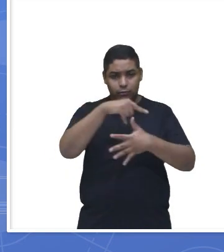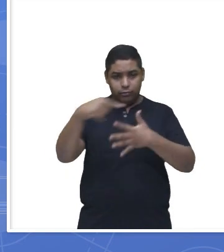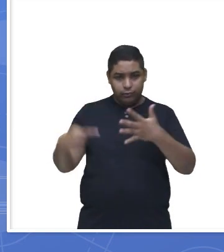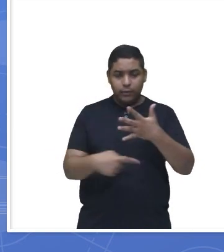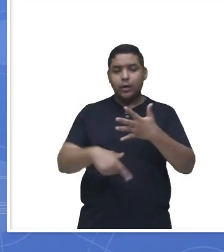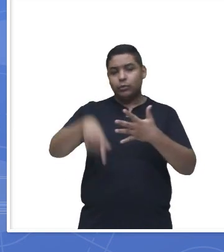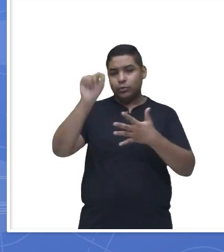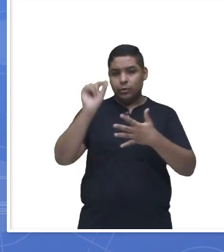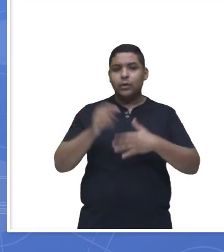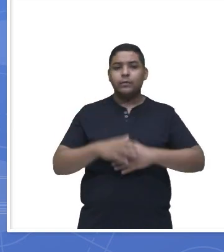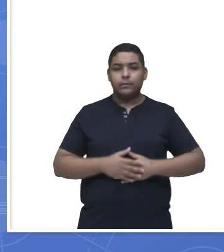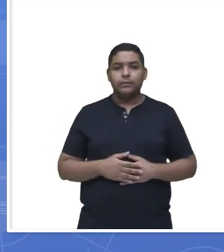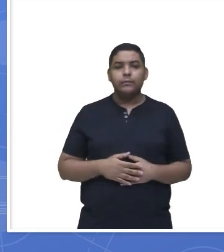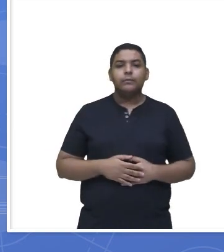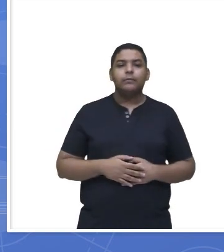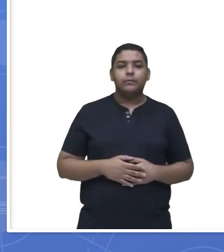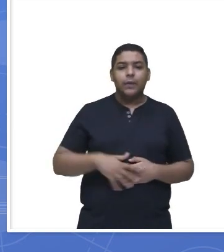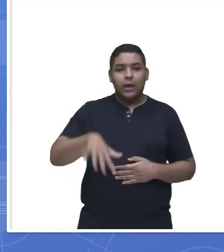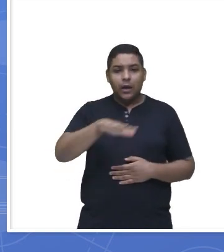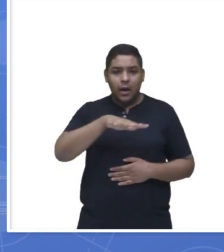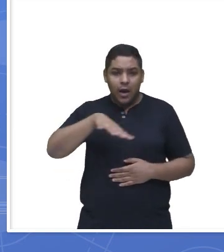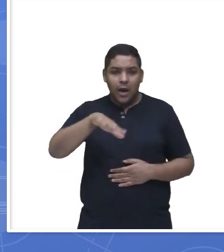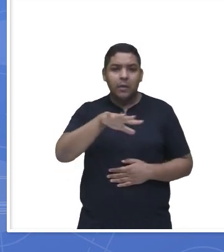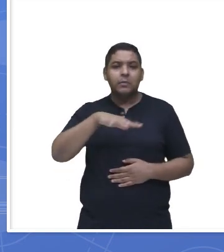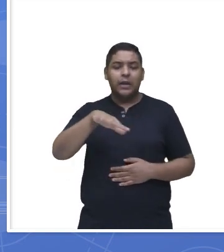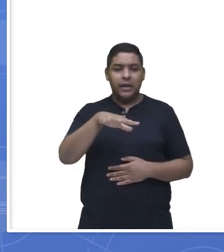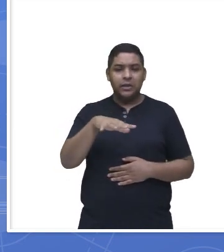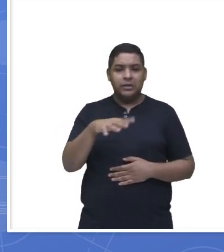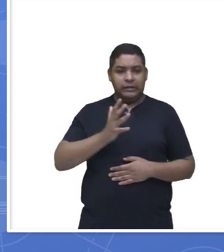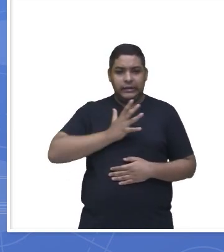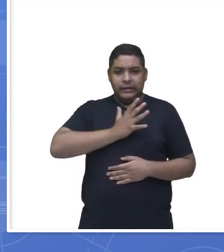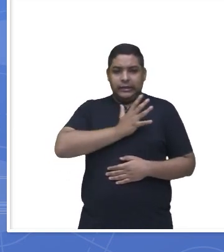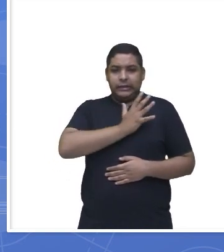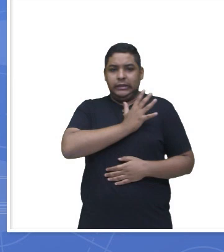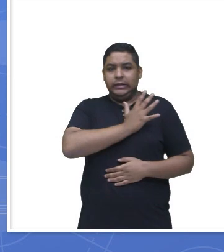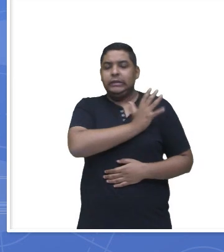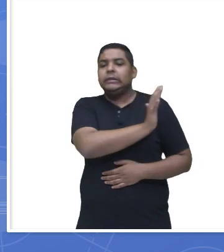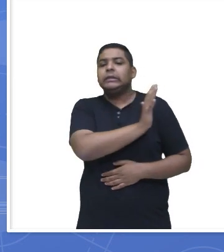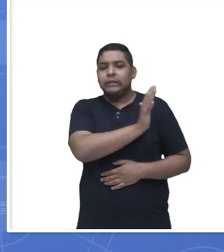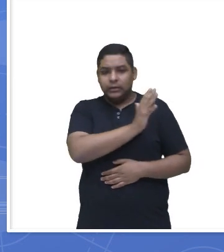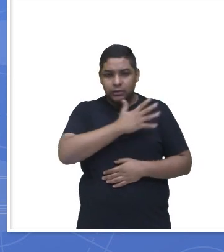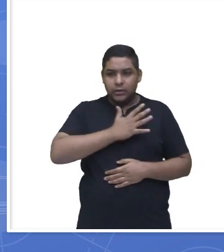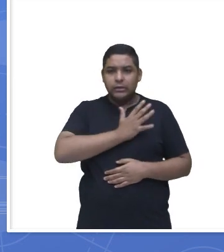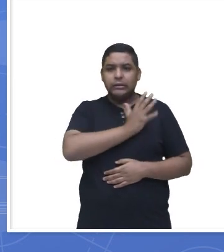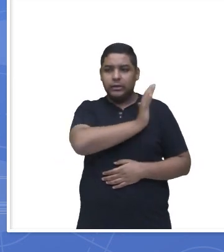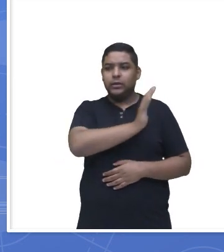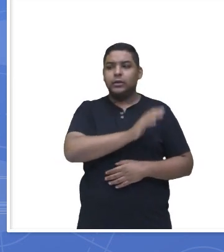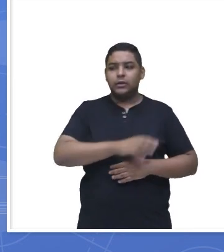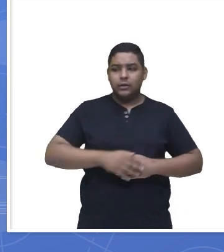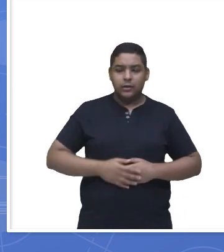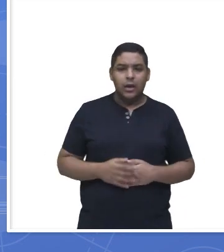ambiente me causa, olha aqui como ele vem se apresentando, né? Uma aversão, ele não gosta daquele